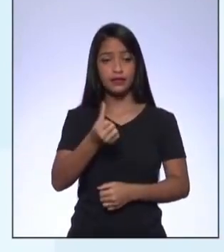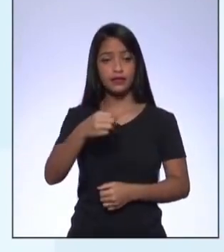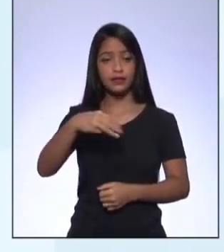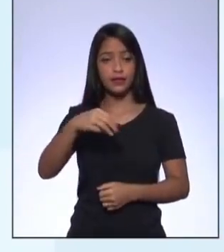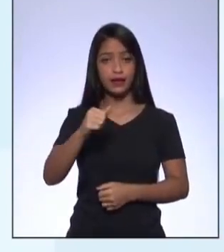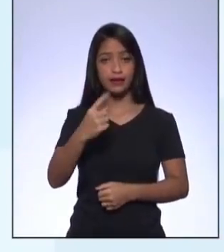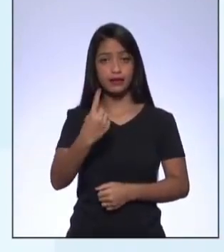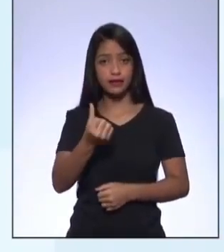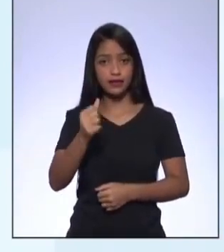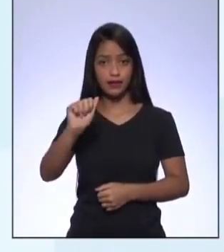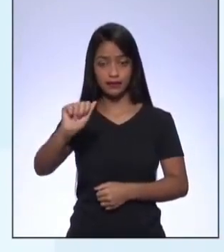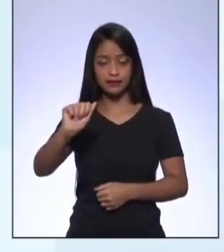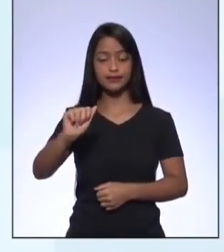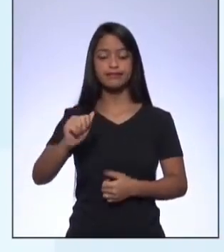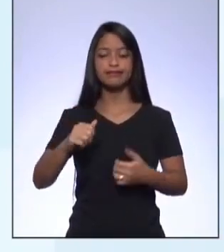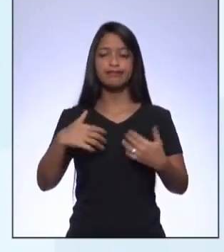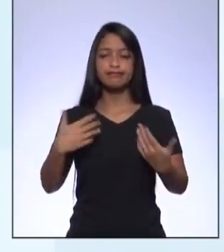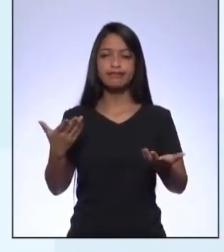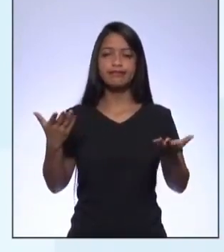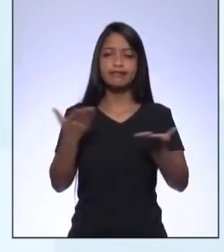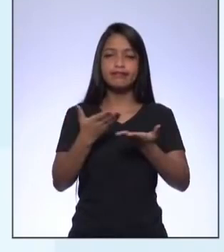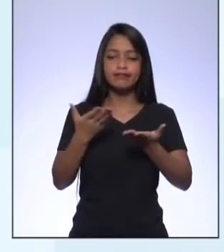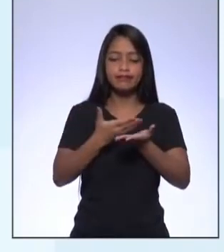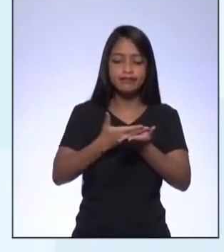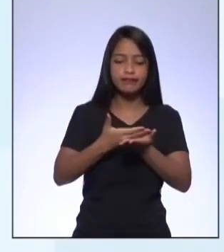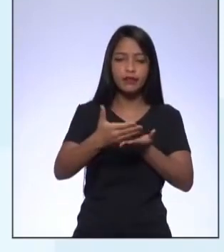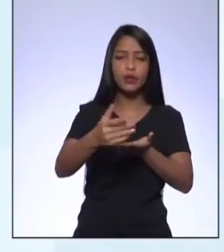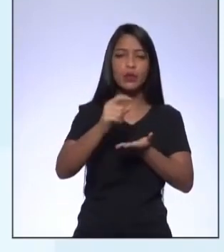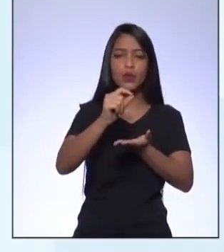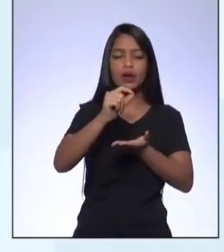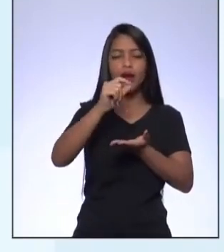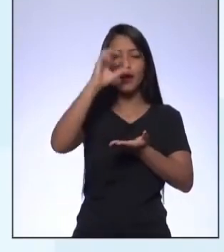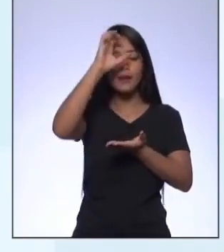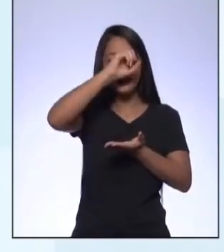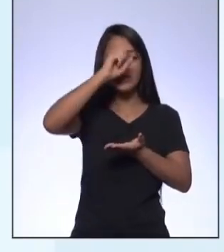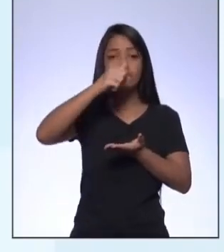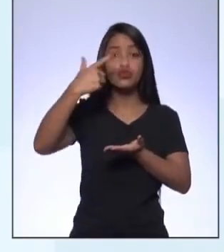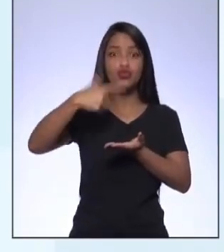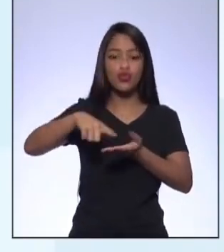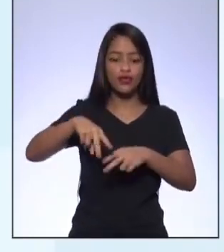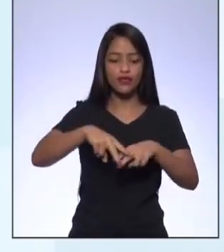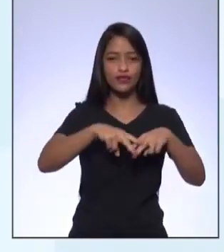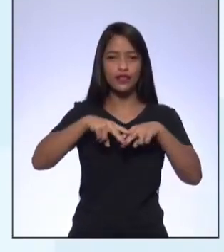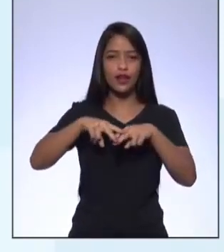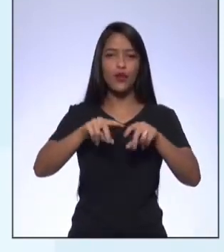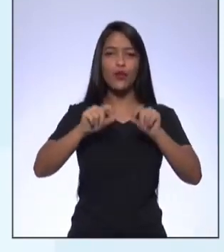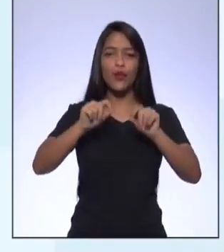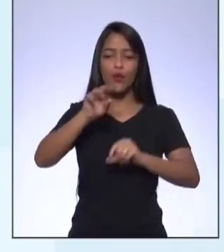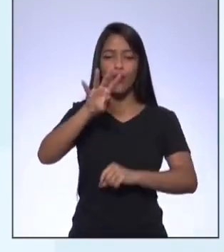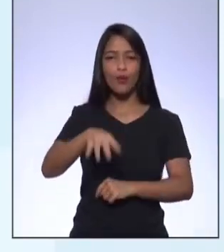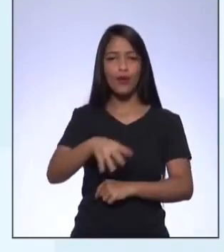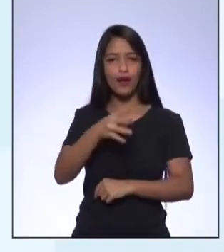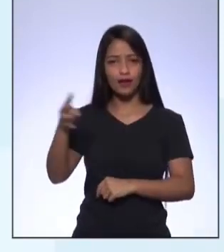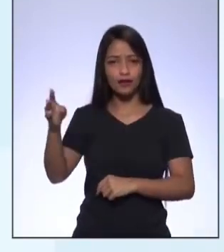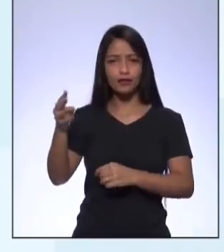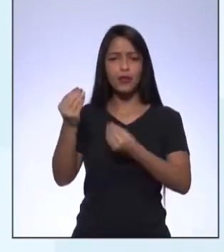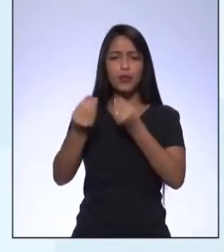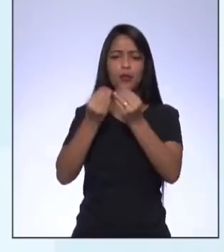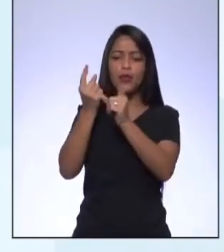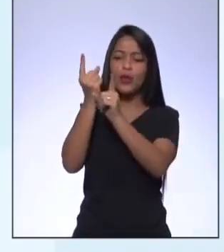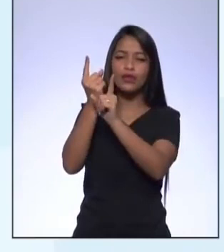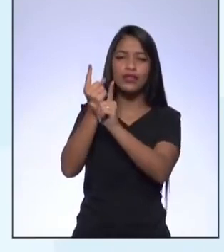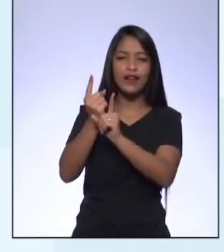EF06MA16A. Aqui nesse primeiro momento, a gente vai retomar o conceito do plano cartesiano, de sistema de referência para